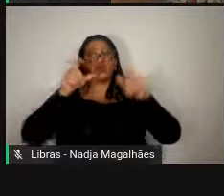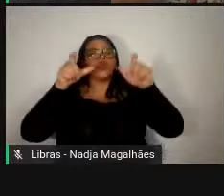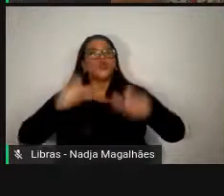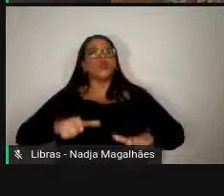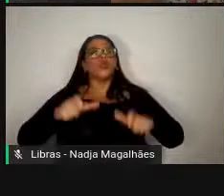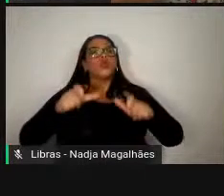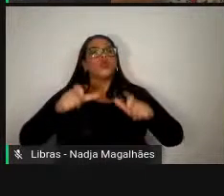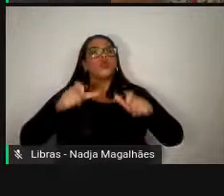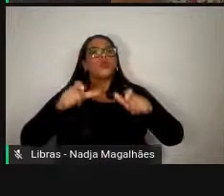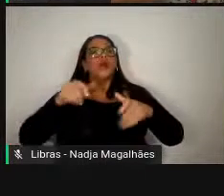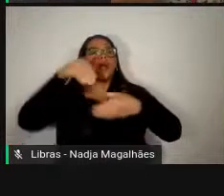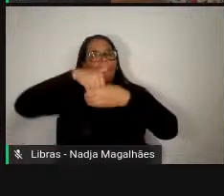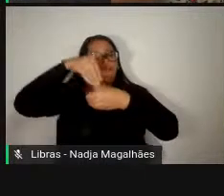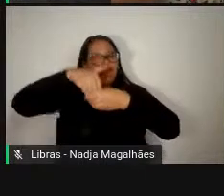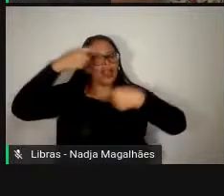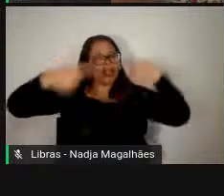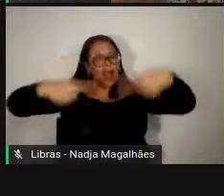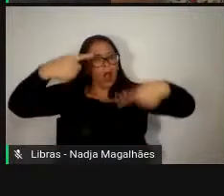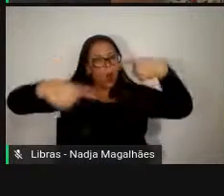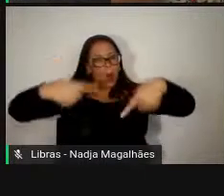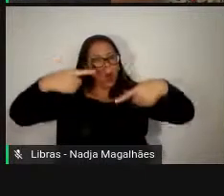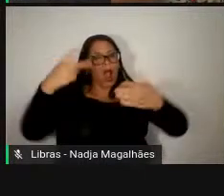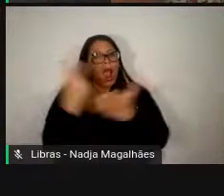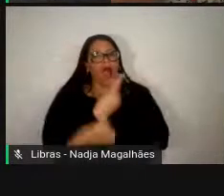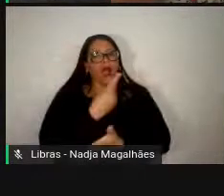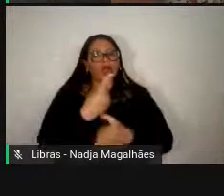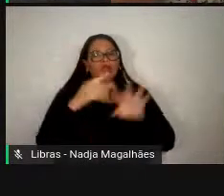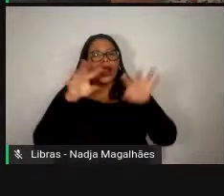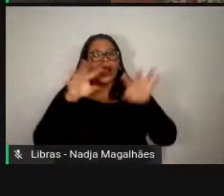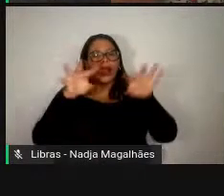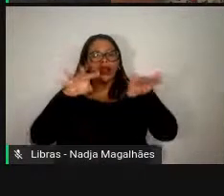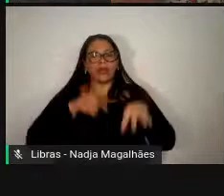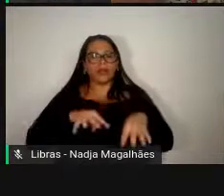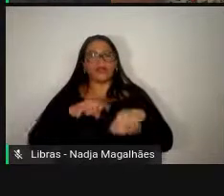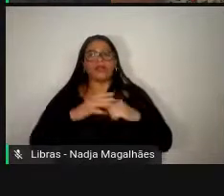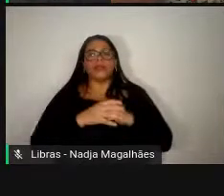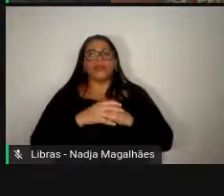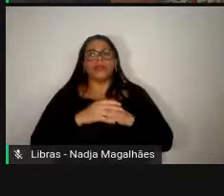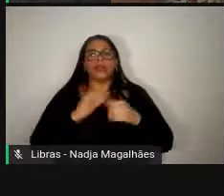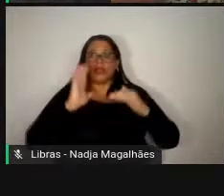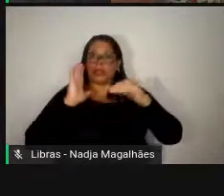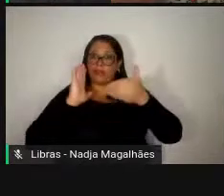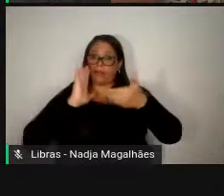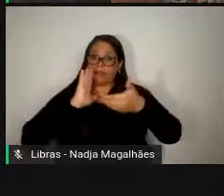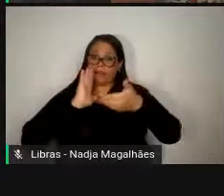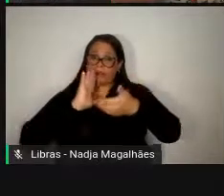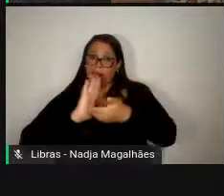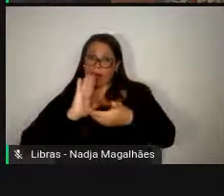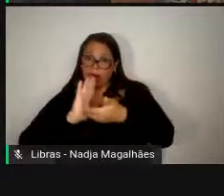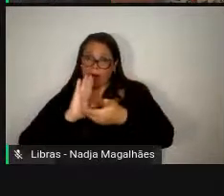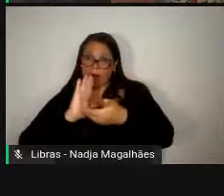essa explicação durante o período regimental da sessão, tá? Câmara dos Deputados Brasileira,